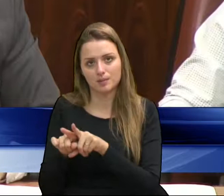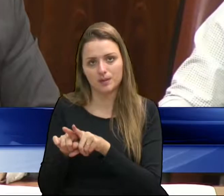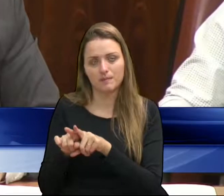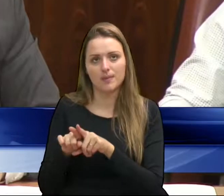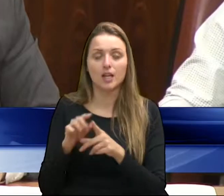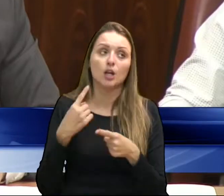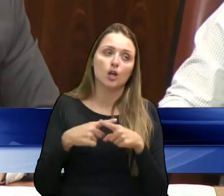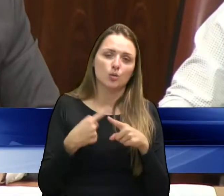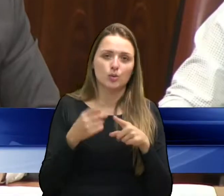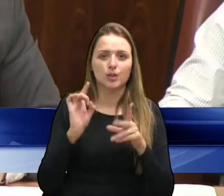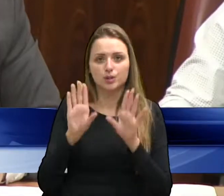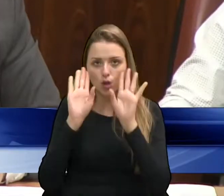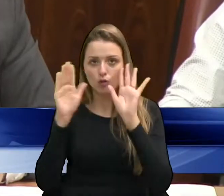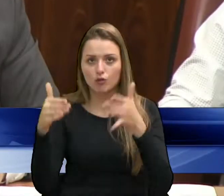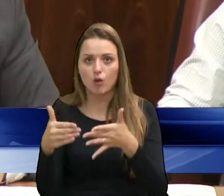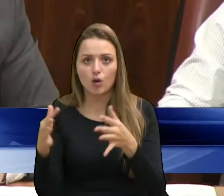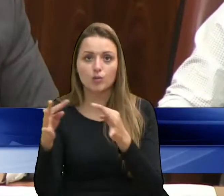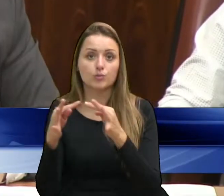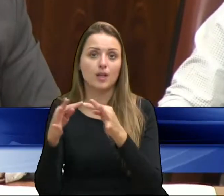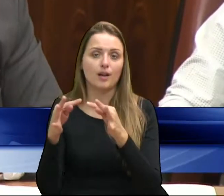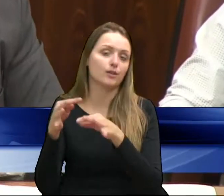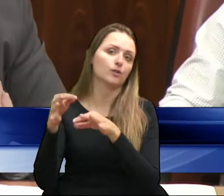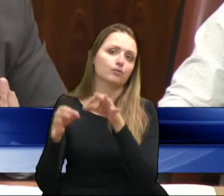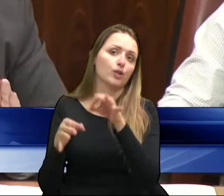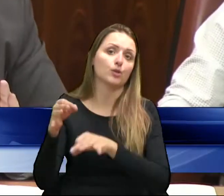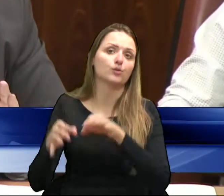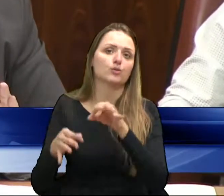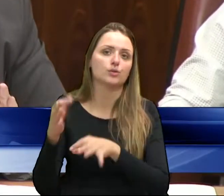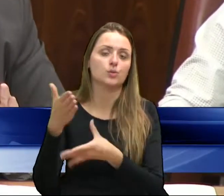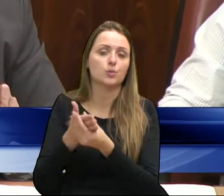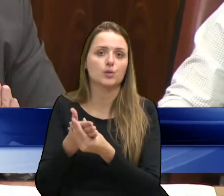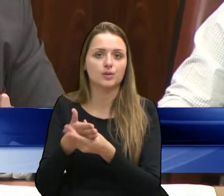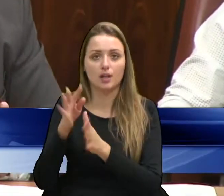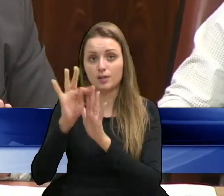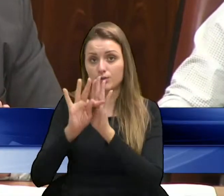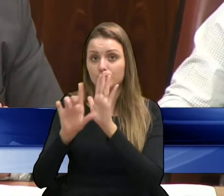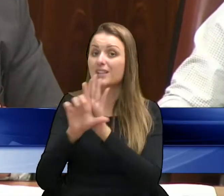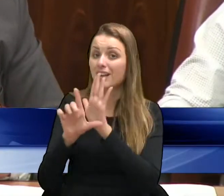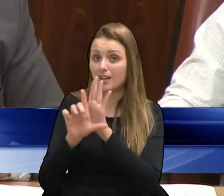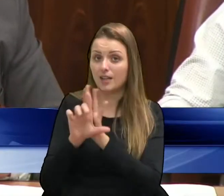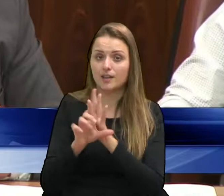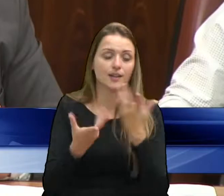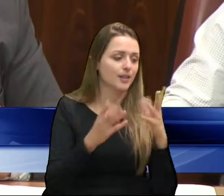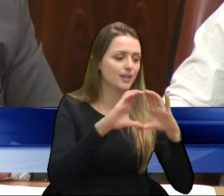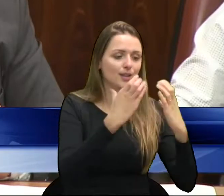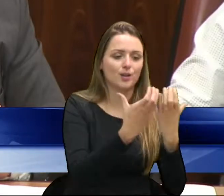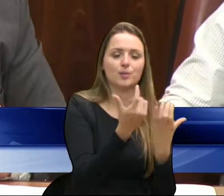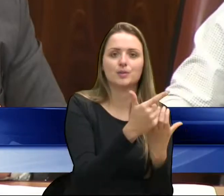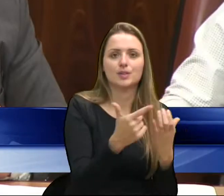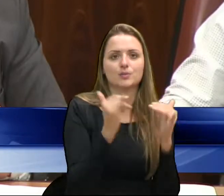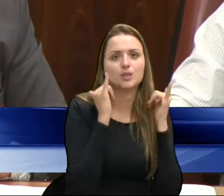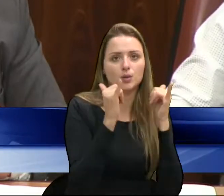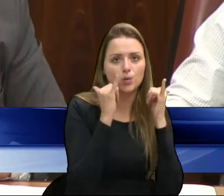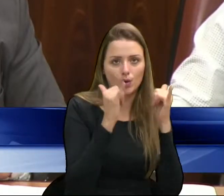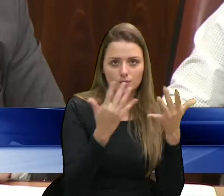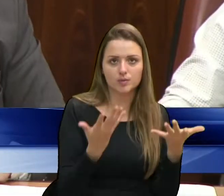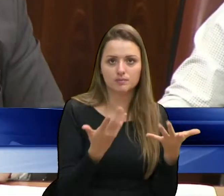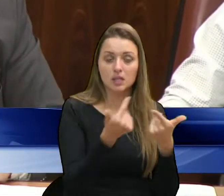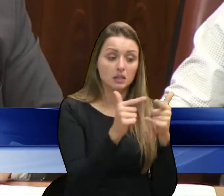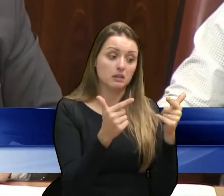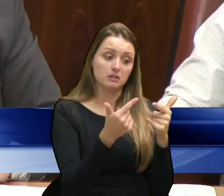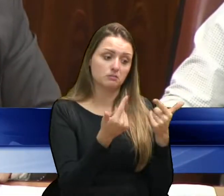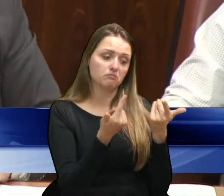tem apenas uma questão técnico-jurídica, e aí fica a comunidade carente. Ela não tem um